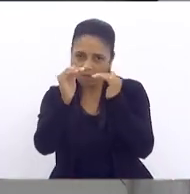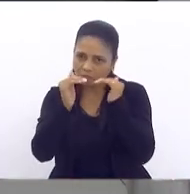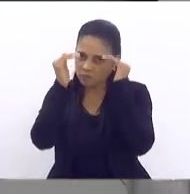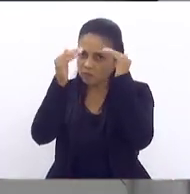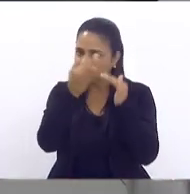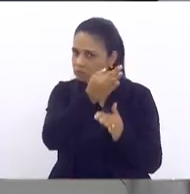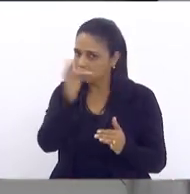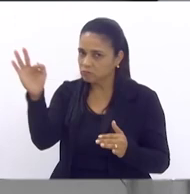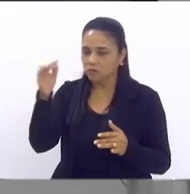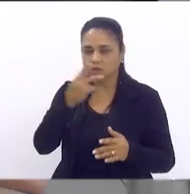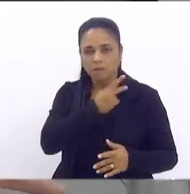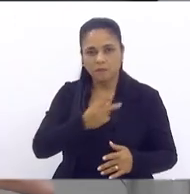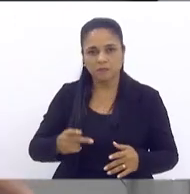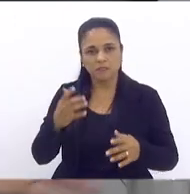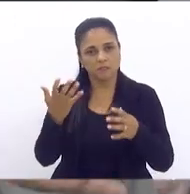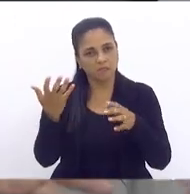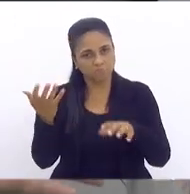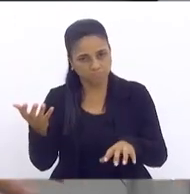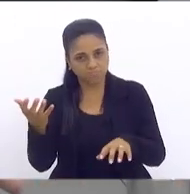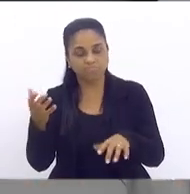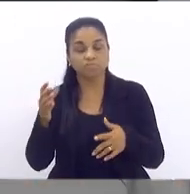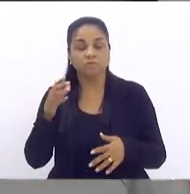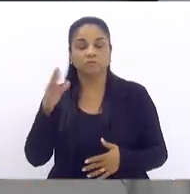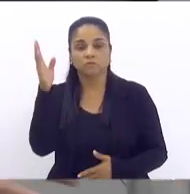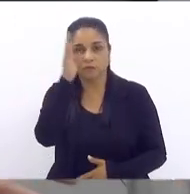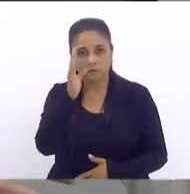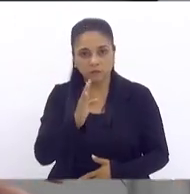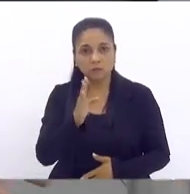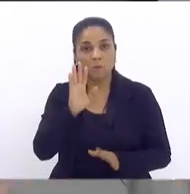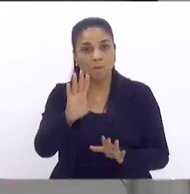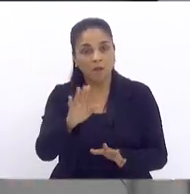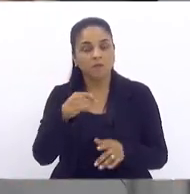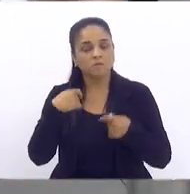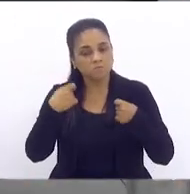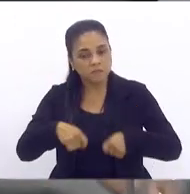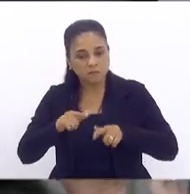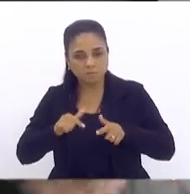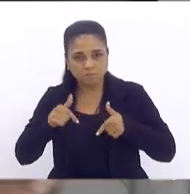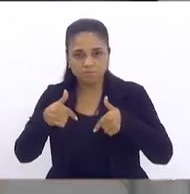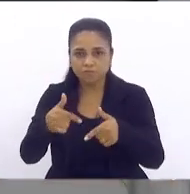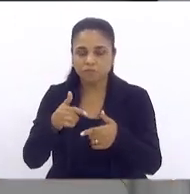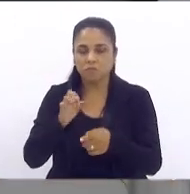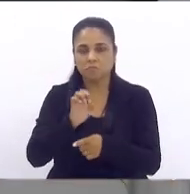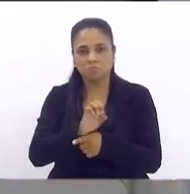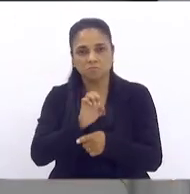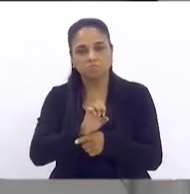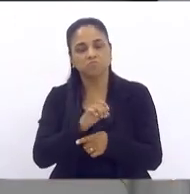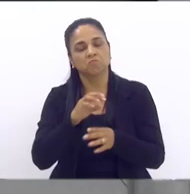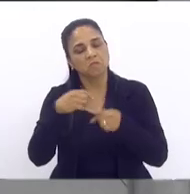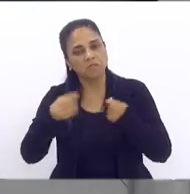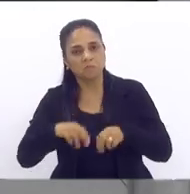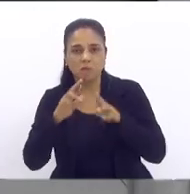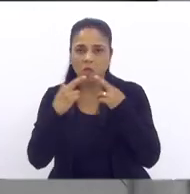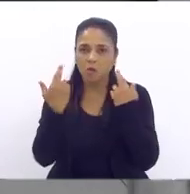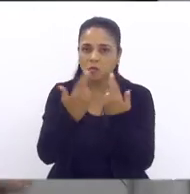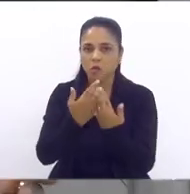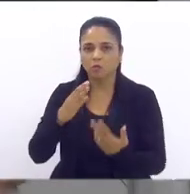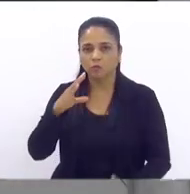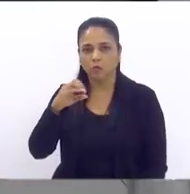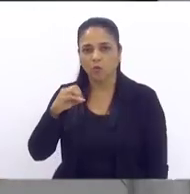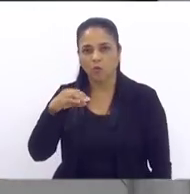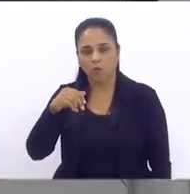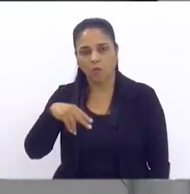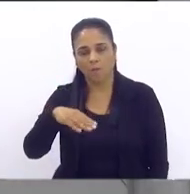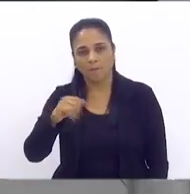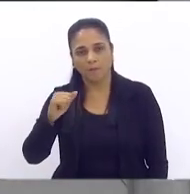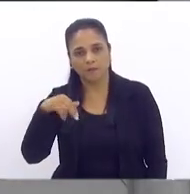Presidência da República, mas a gente tem que tentar se mover de alguma forma para no Rio de Janeiro, não sei se numa reunião com o comandante do Distrito Naval, se a gente motivar